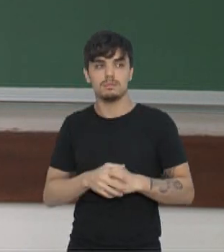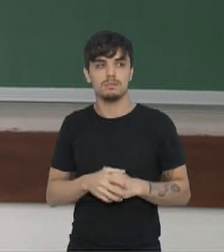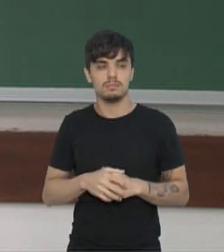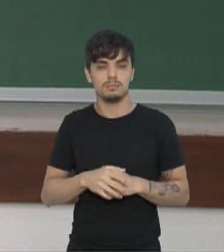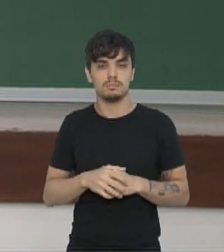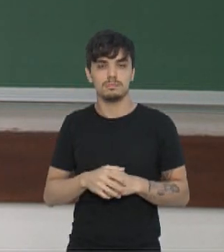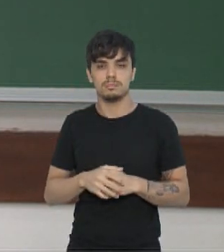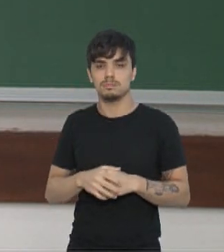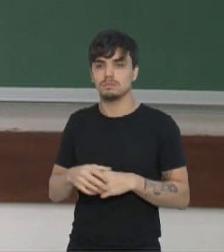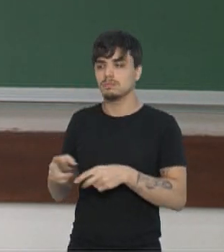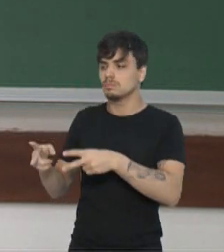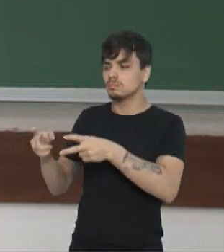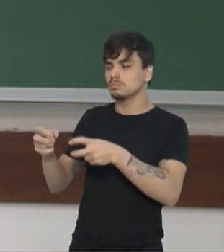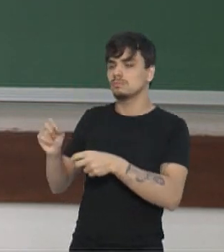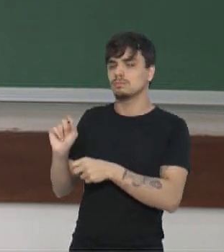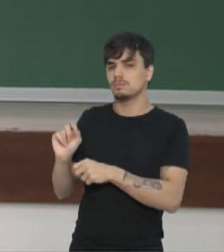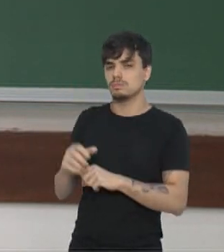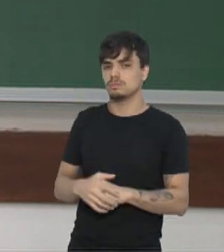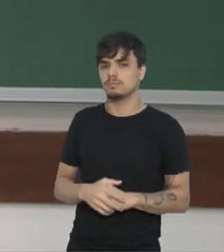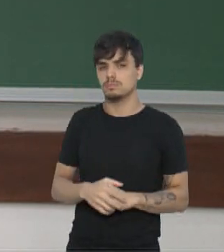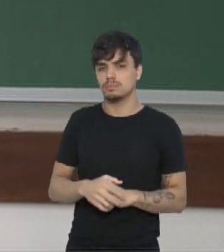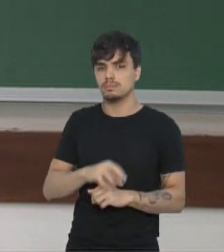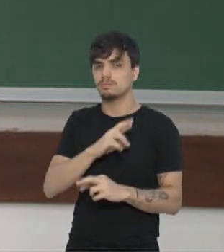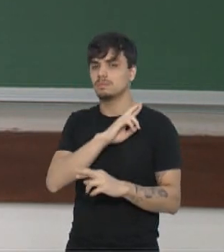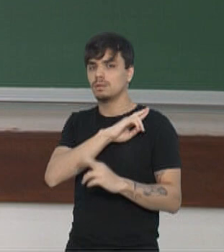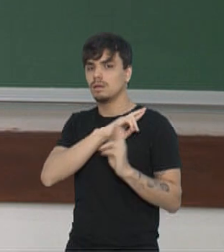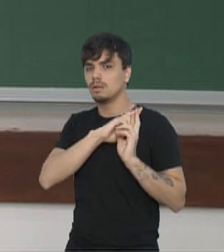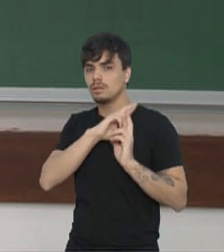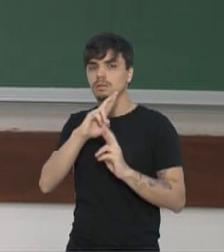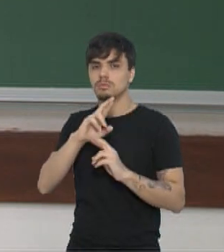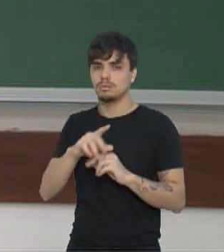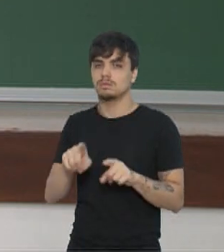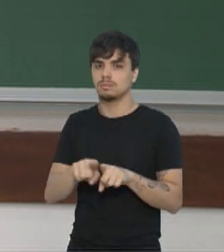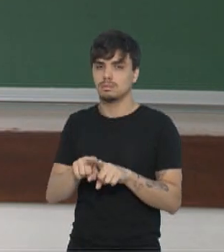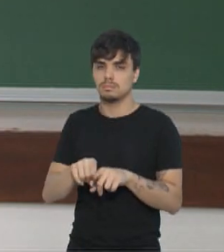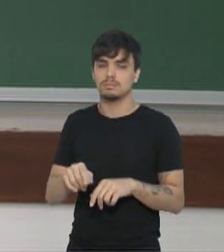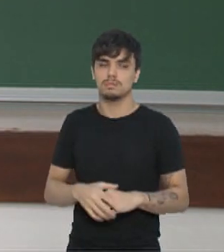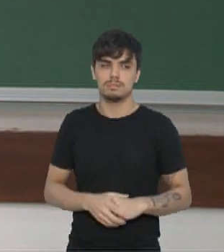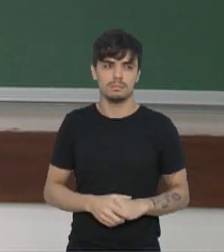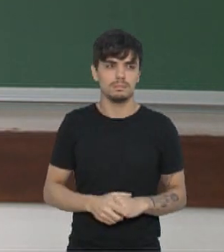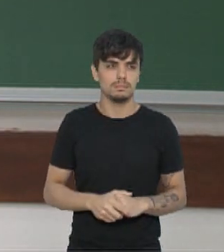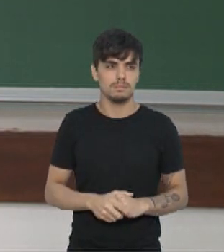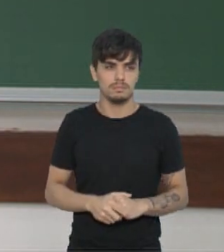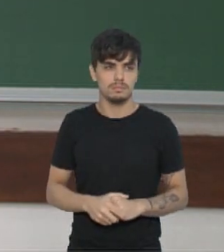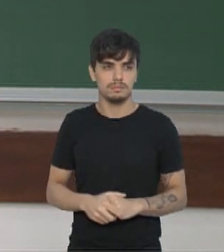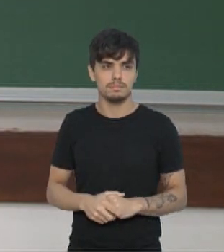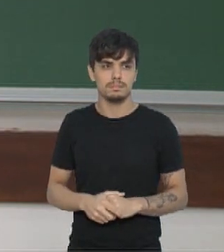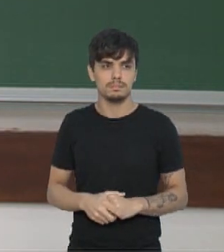uns aspectos religiosos em cima disso.